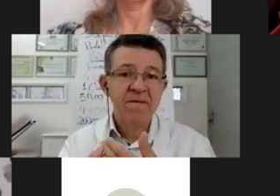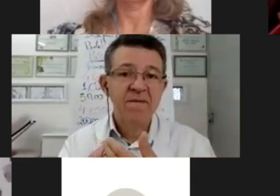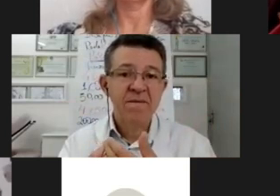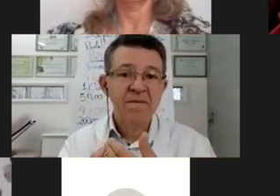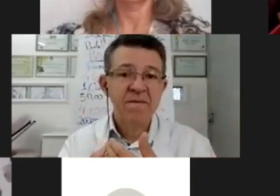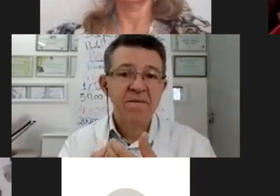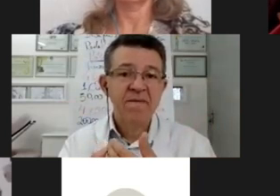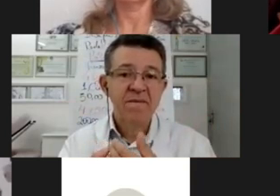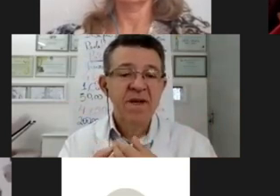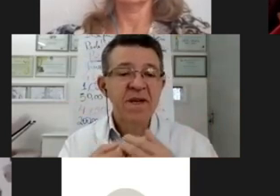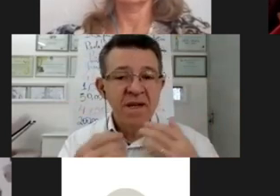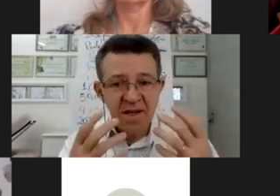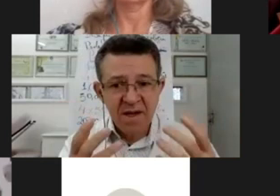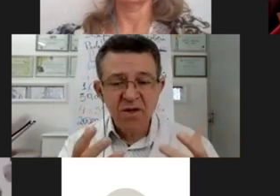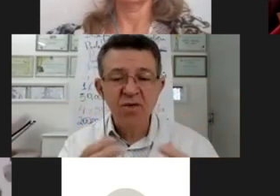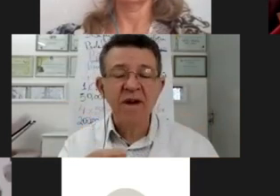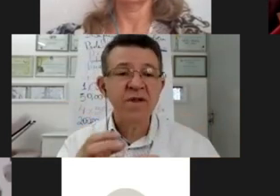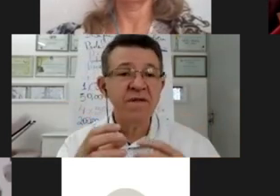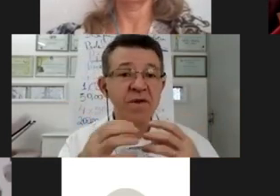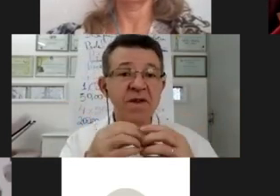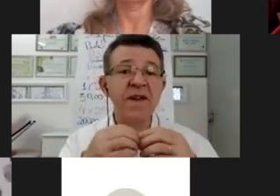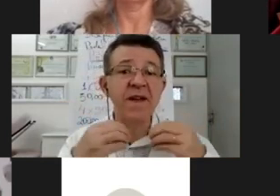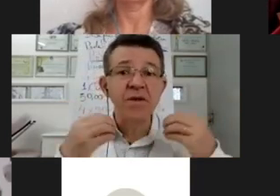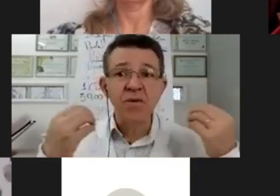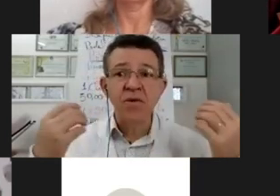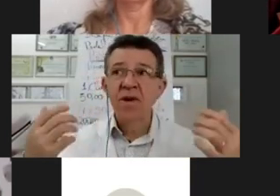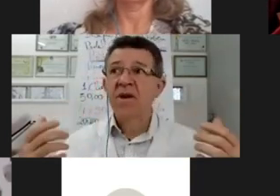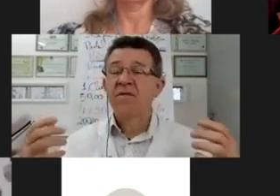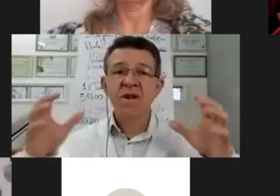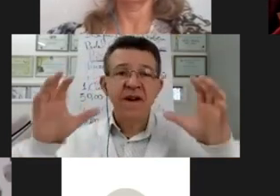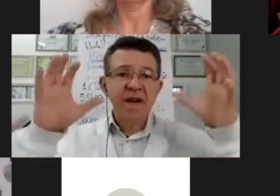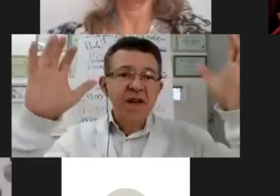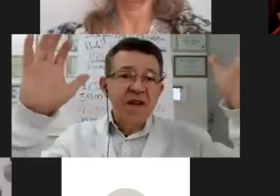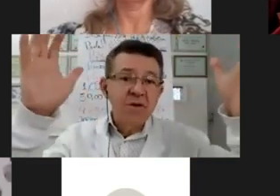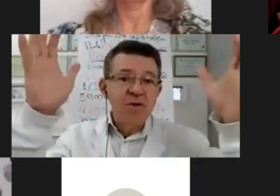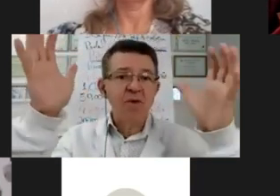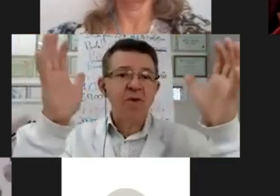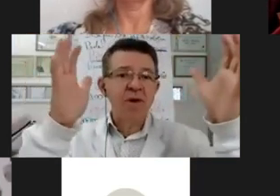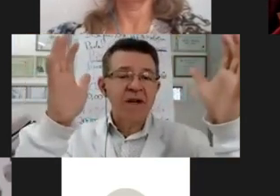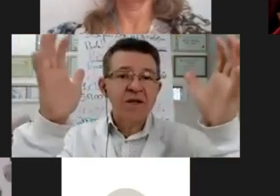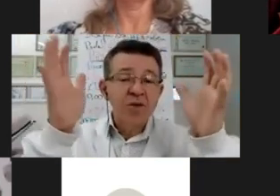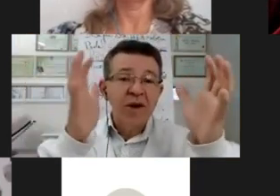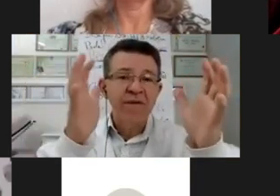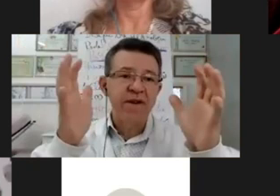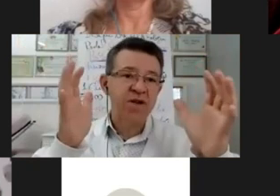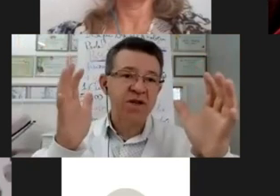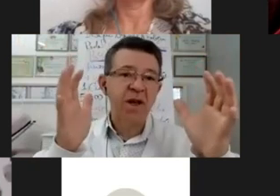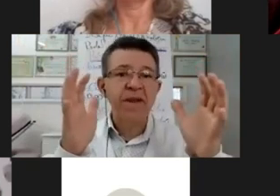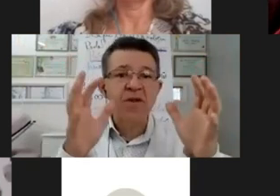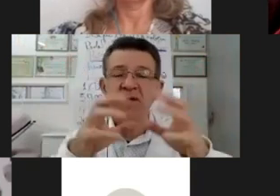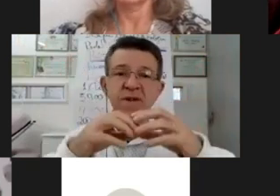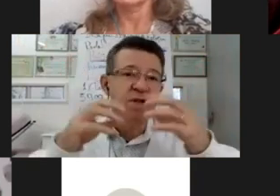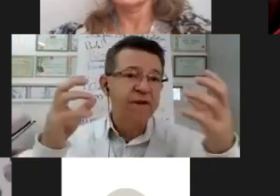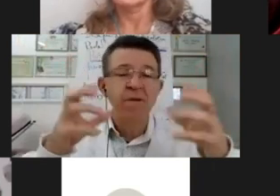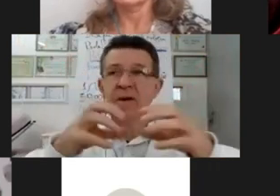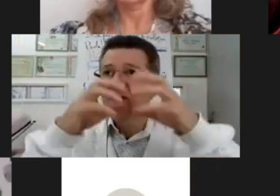vai adaptando as perguntas, né? Isso, aí você vai dando, você vai criando a sua ficha. De repente